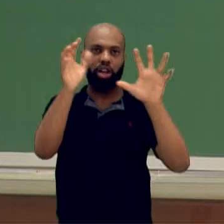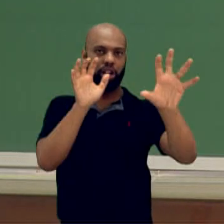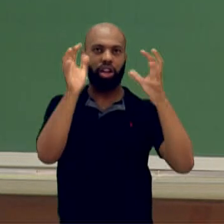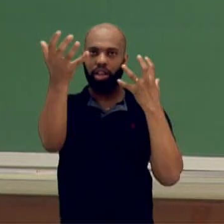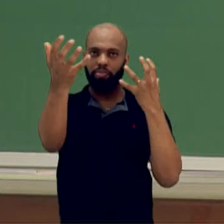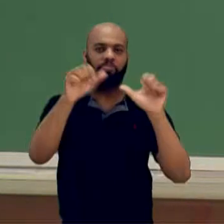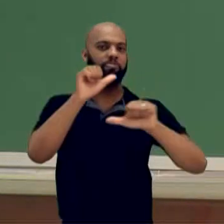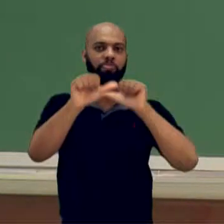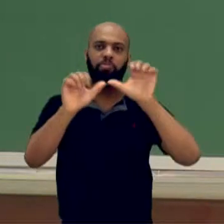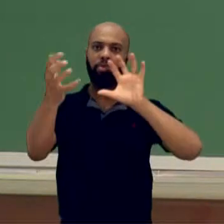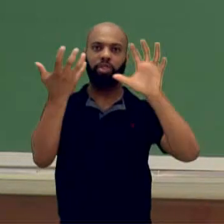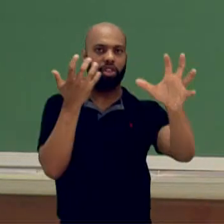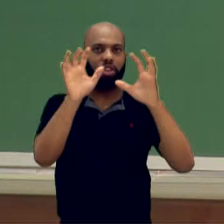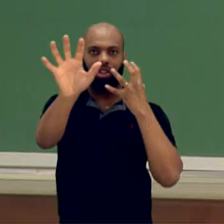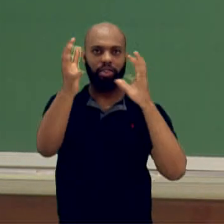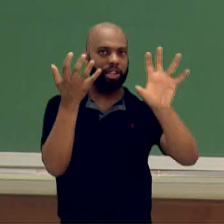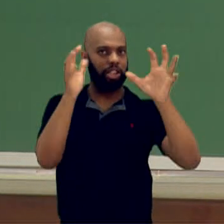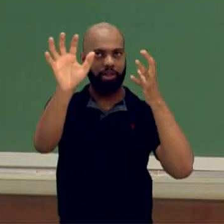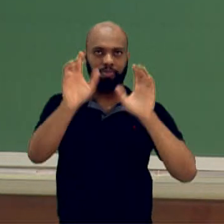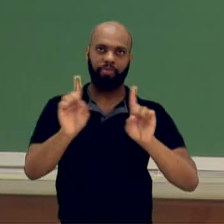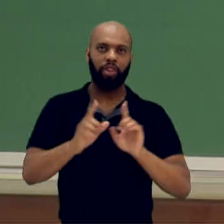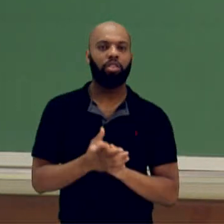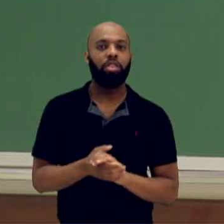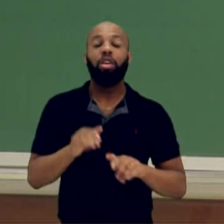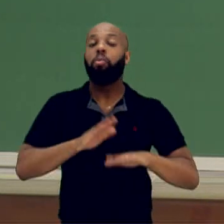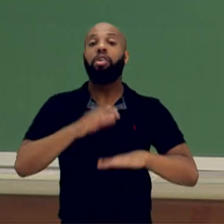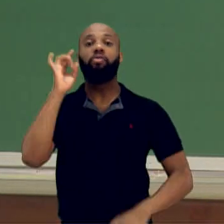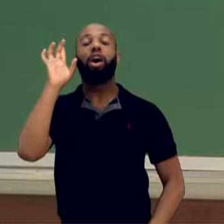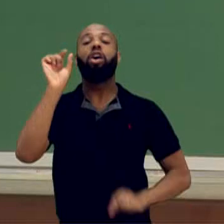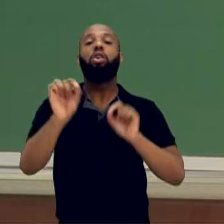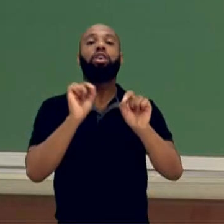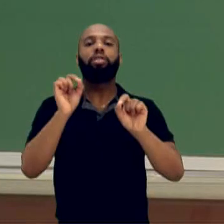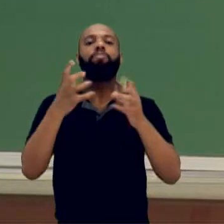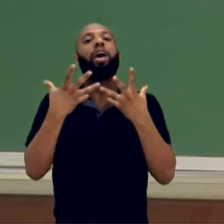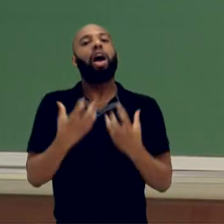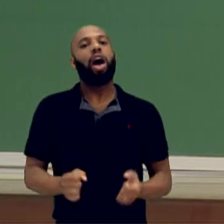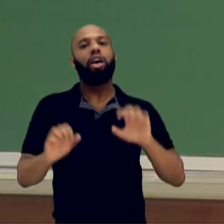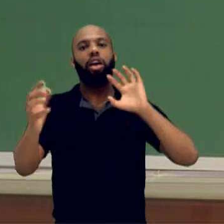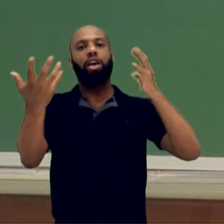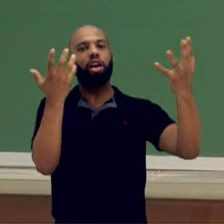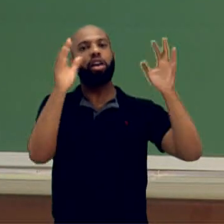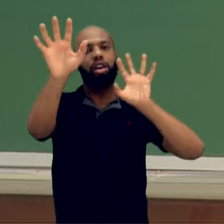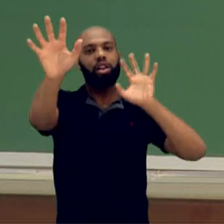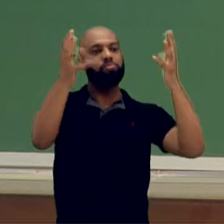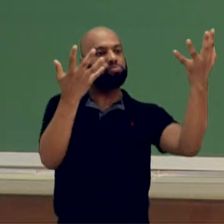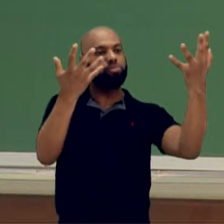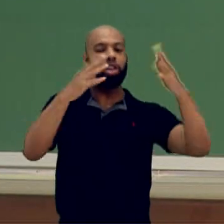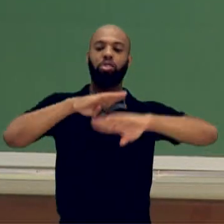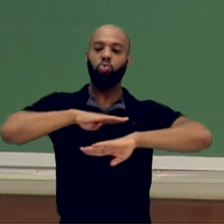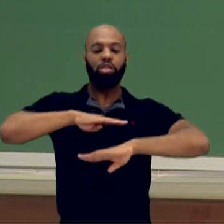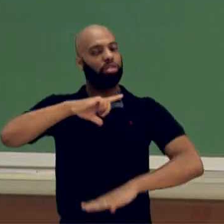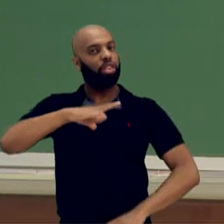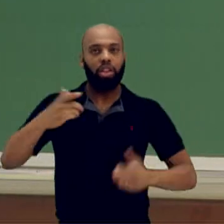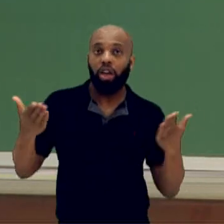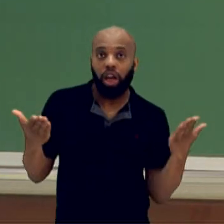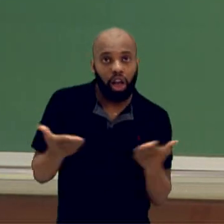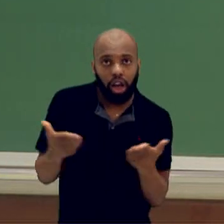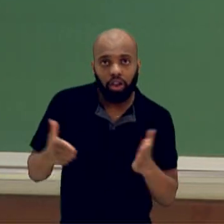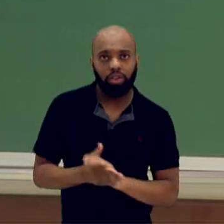mudar o tempo ao seu redor. Mais fácil é você o quê? Aceitar, amar as condições que você tem, tá?